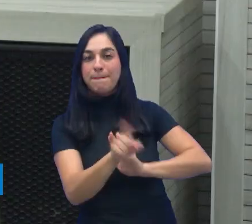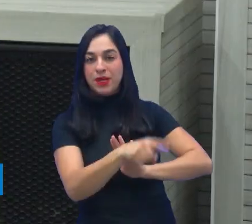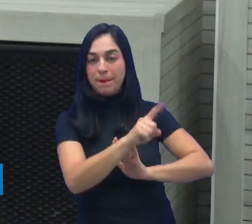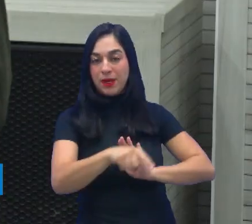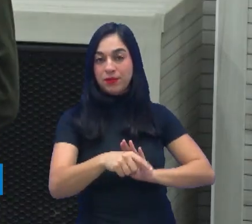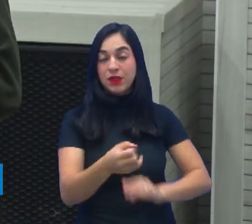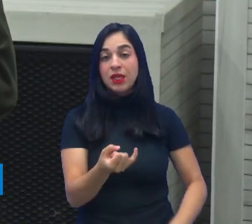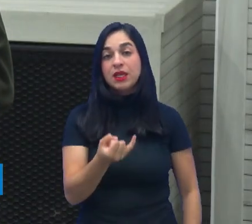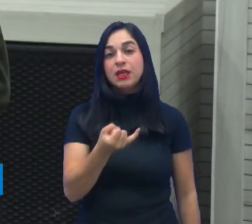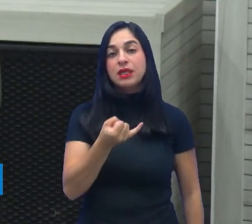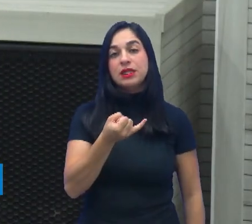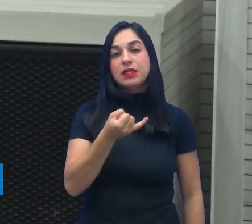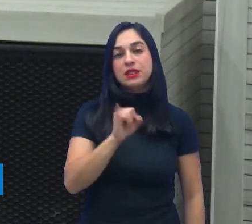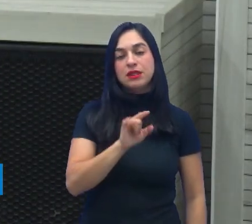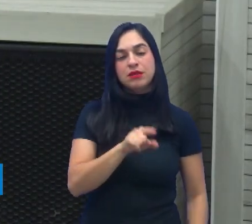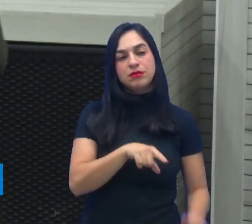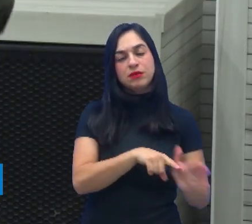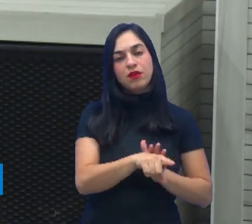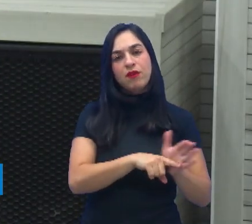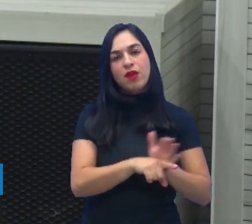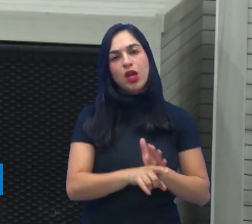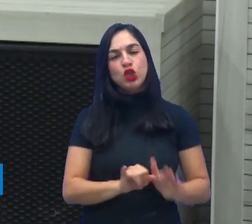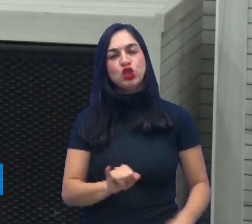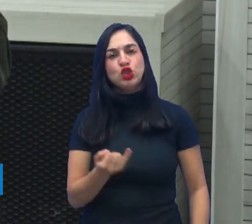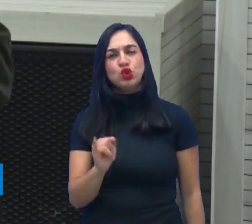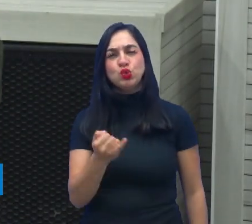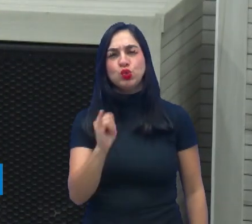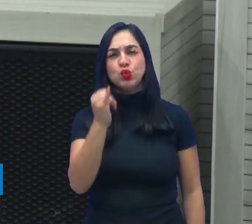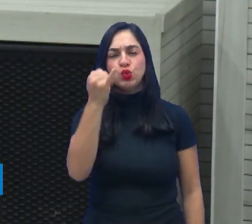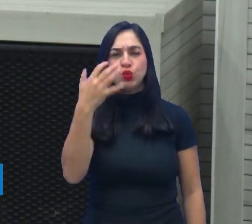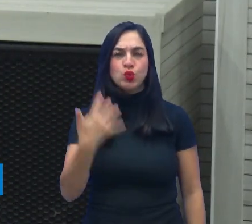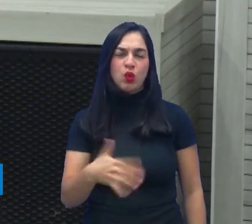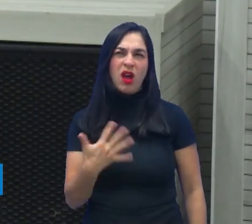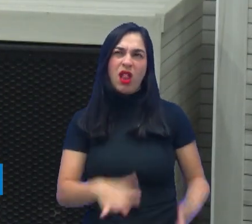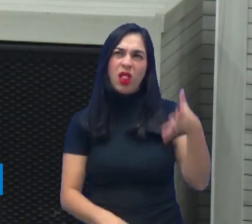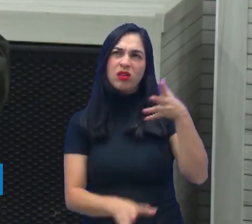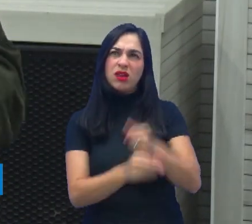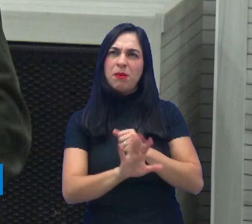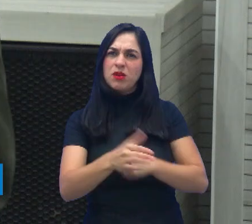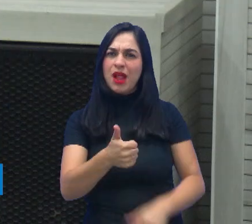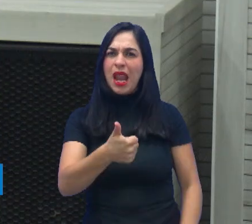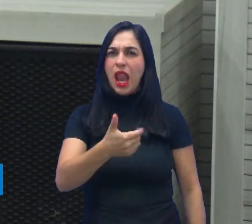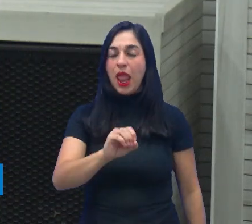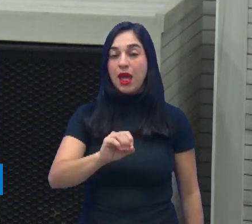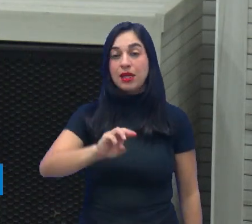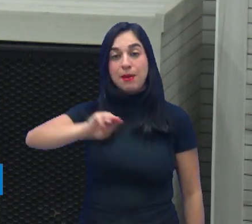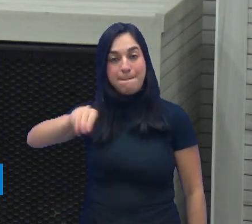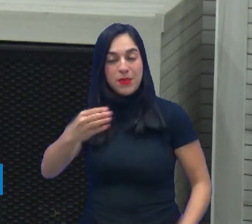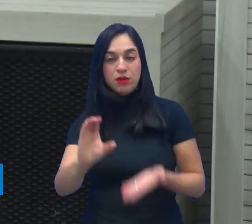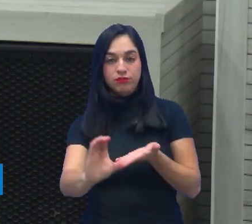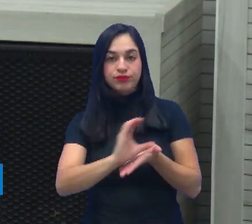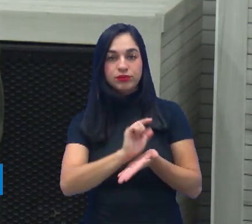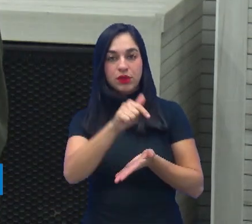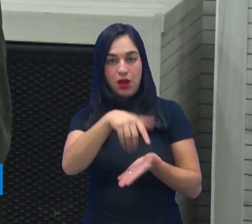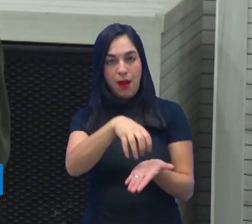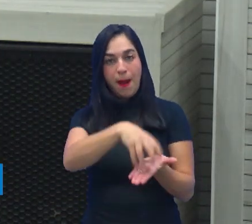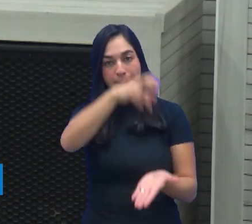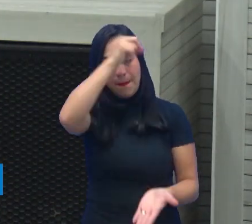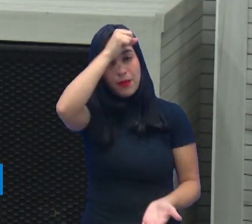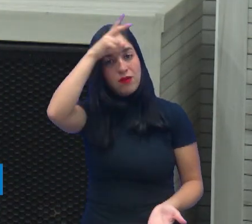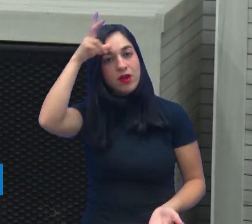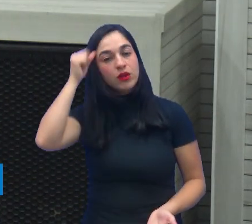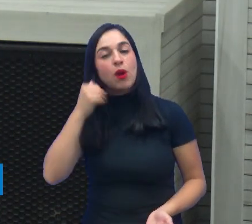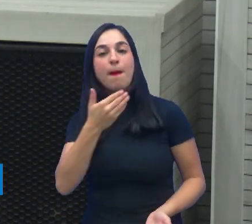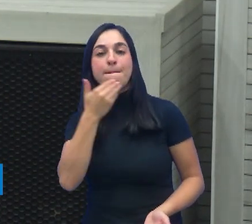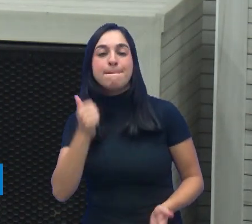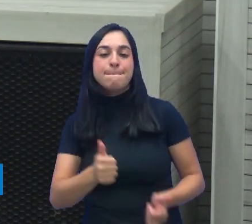meio juros e correção monetária, isso vai seguramente a 10 milhões que podem voltar para os cofres da prefeitura e ser melhor utilizado. É por